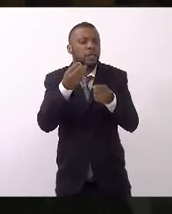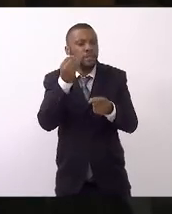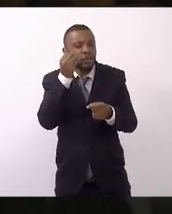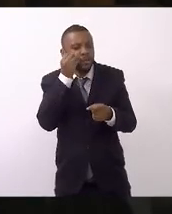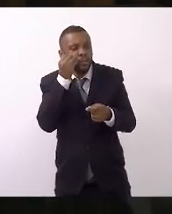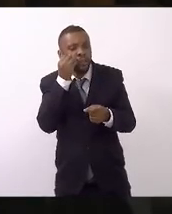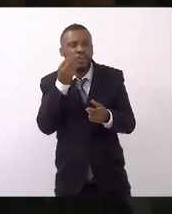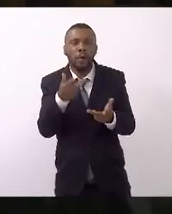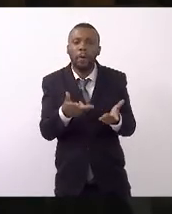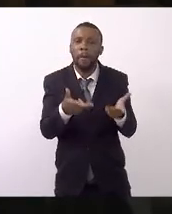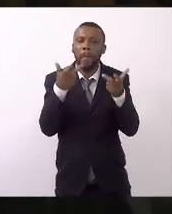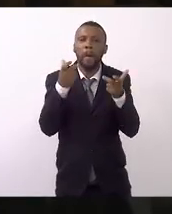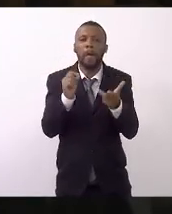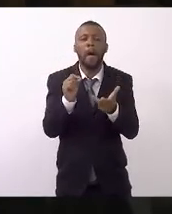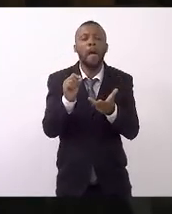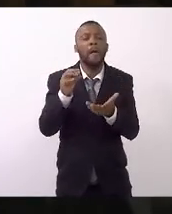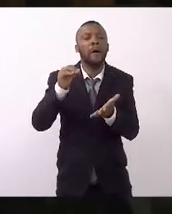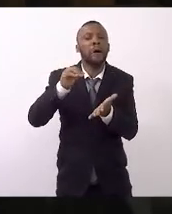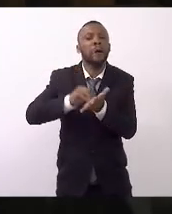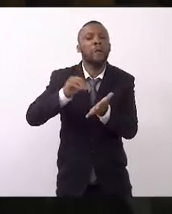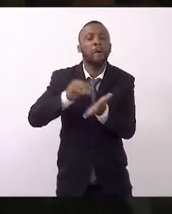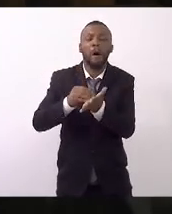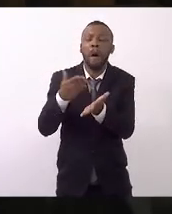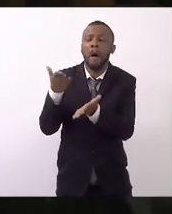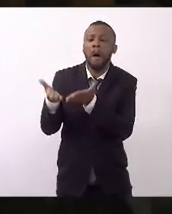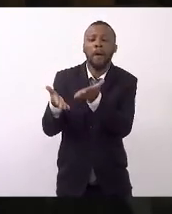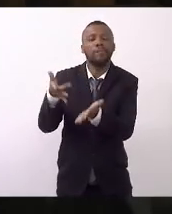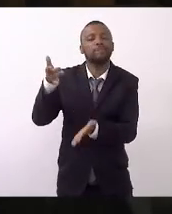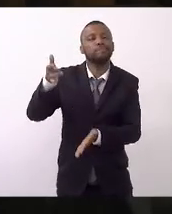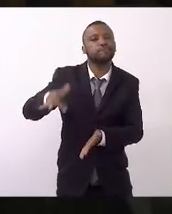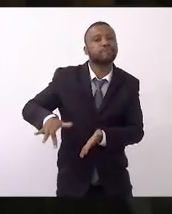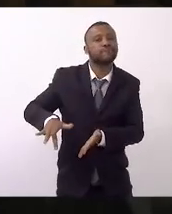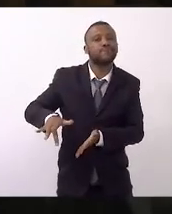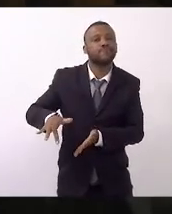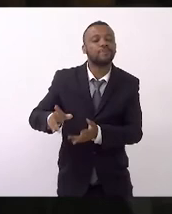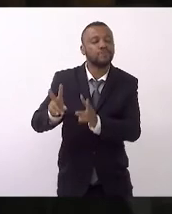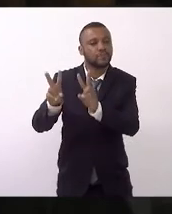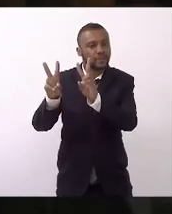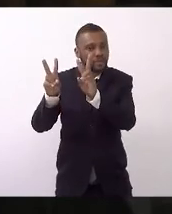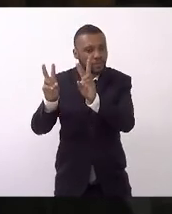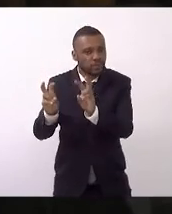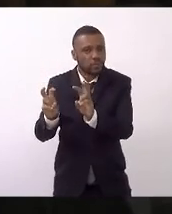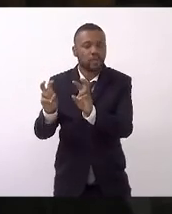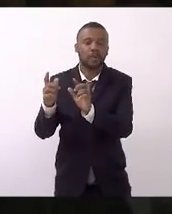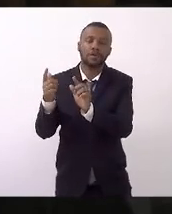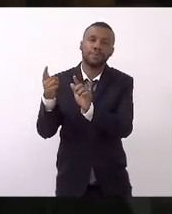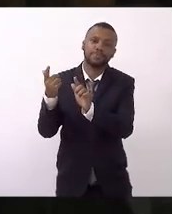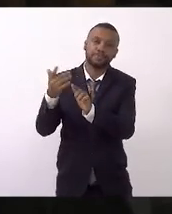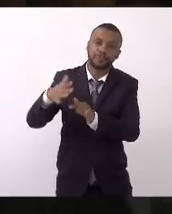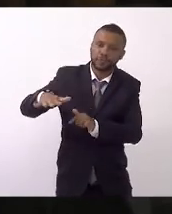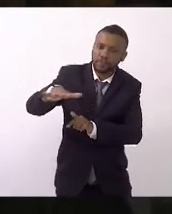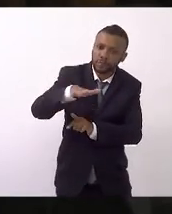verifica um descuido total em relação à questão